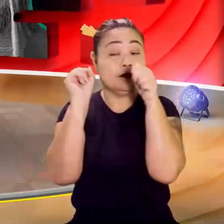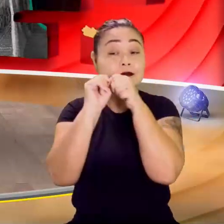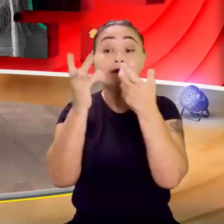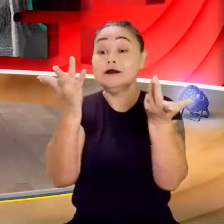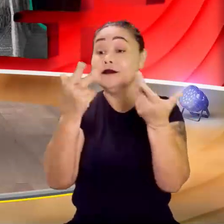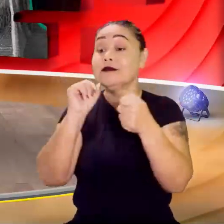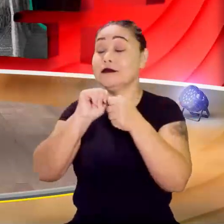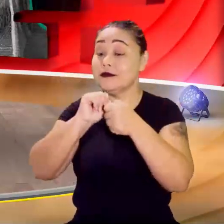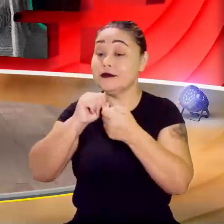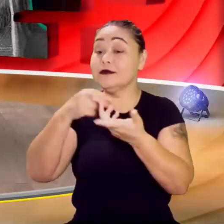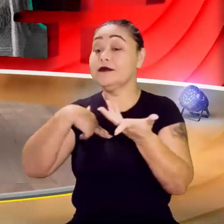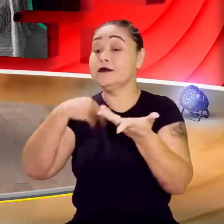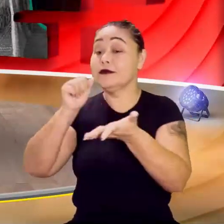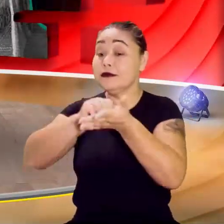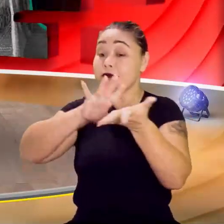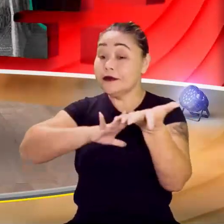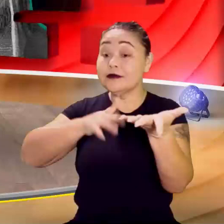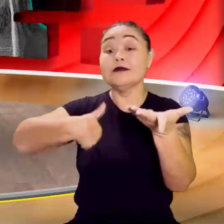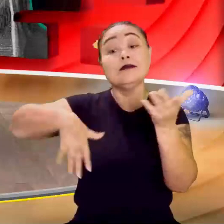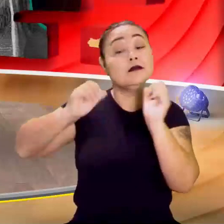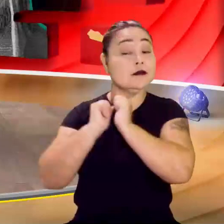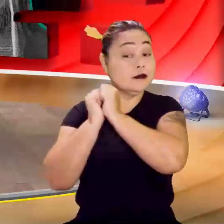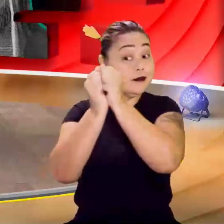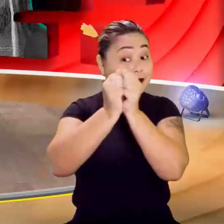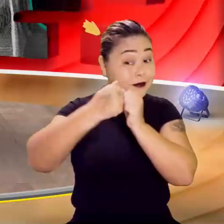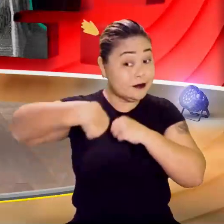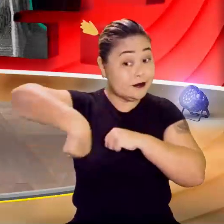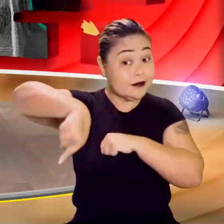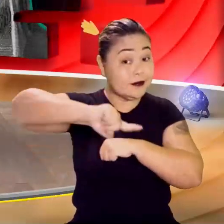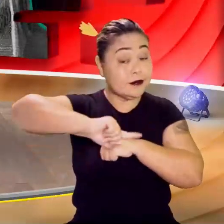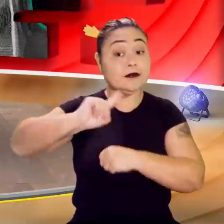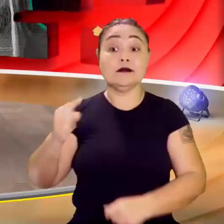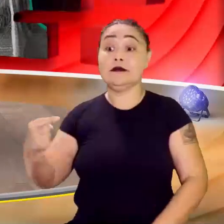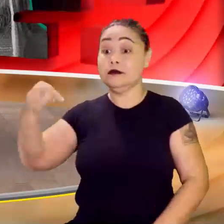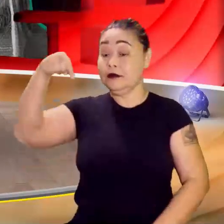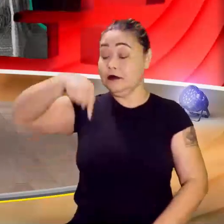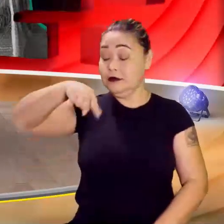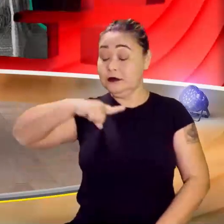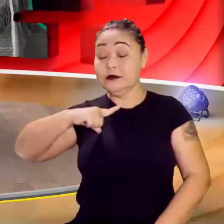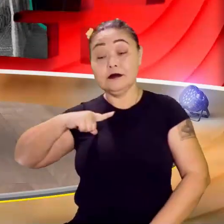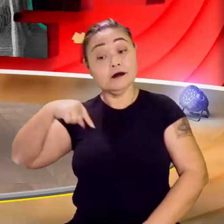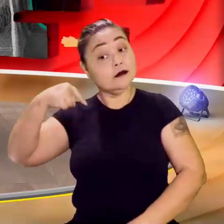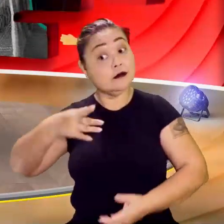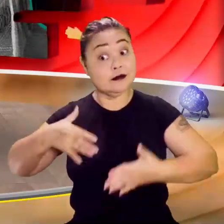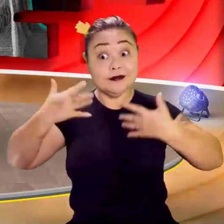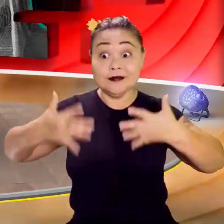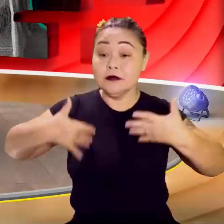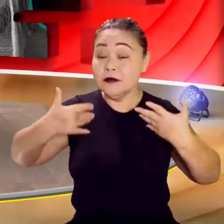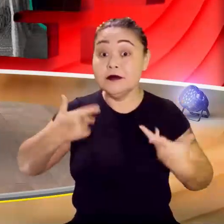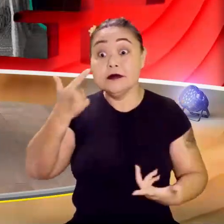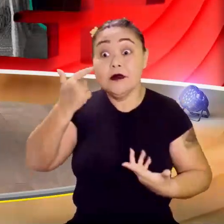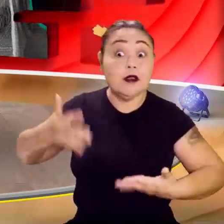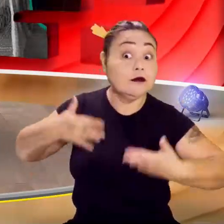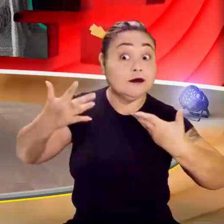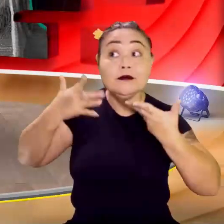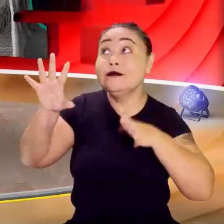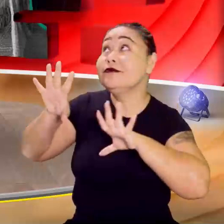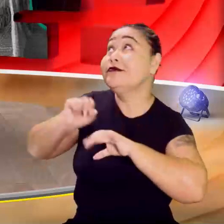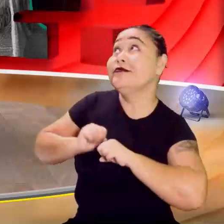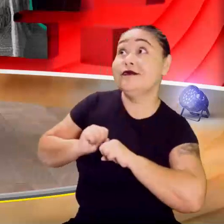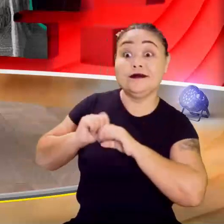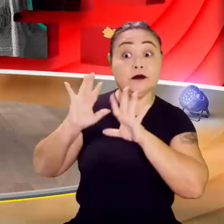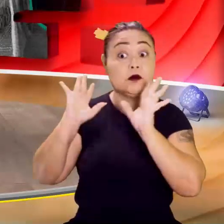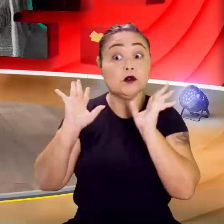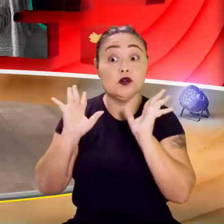alguns exercícios junto com vocês, né? E toda vez que ele vem, a gente se anima, porque ele é tão animado que anima até a gente,